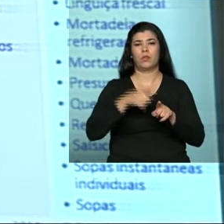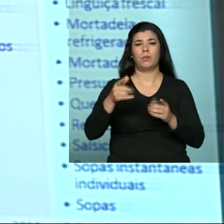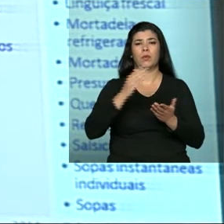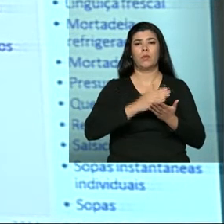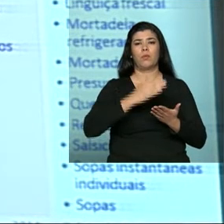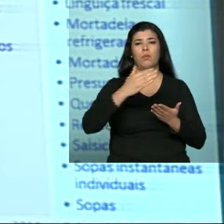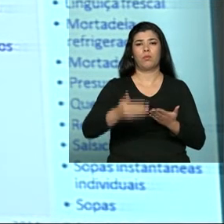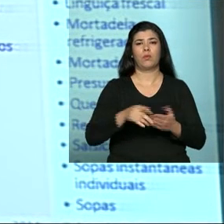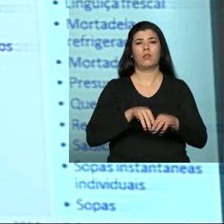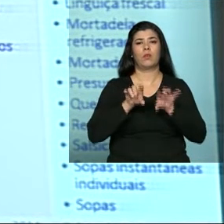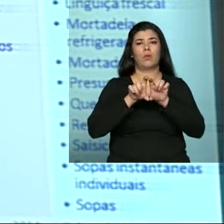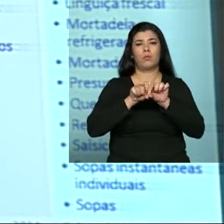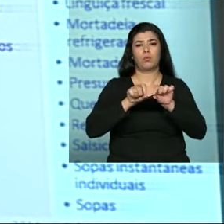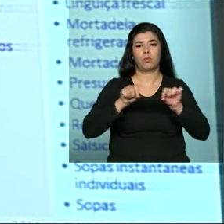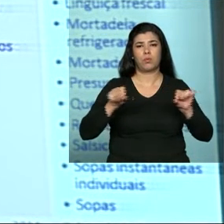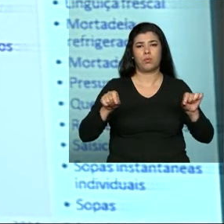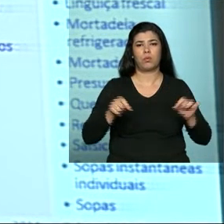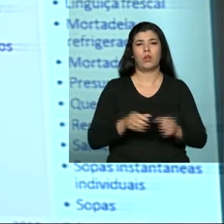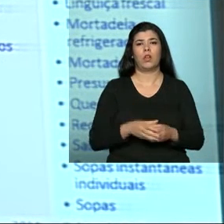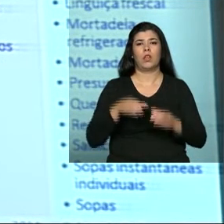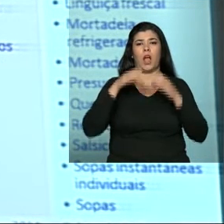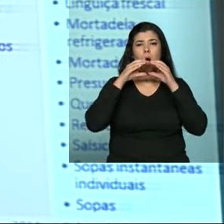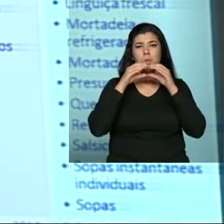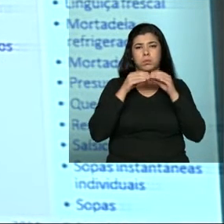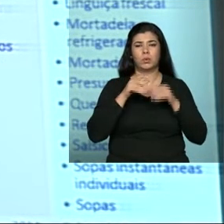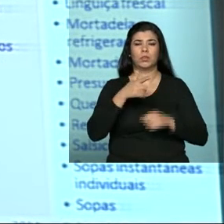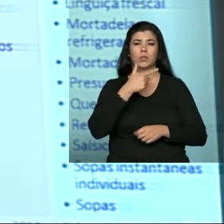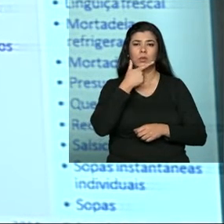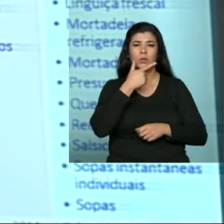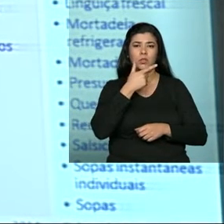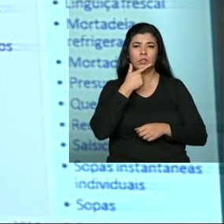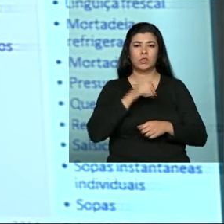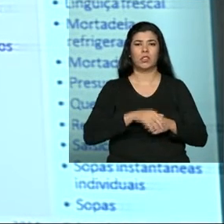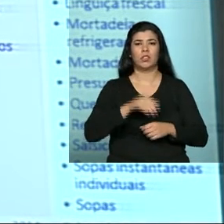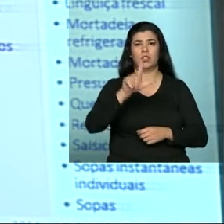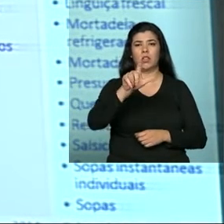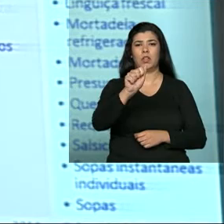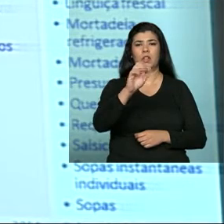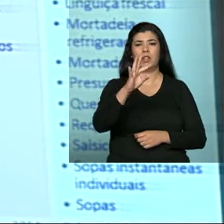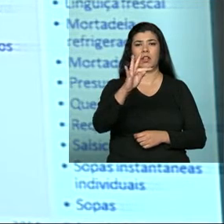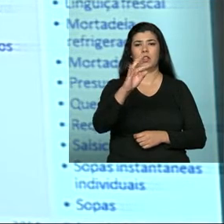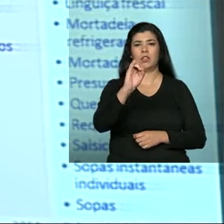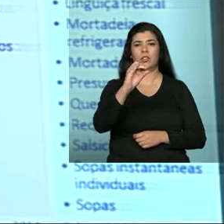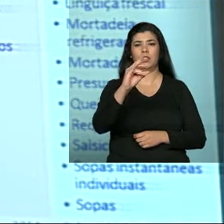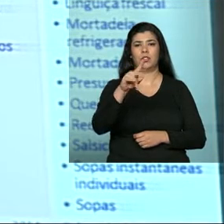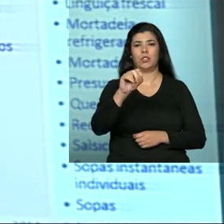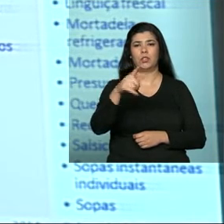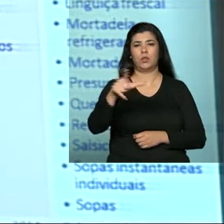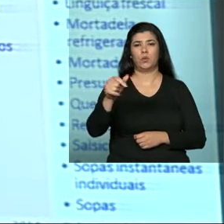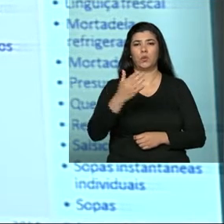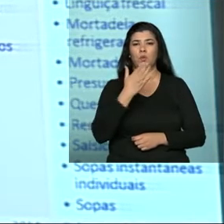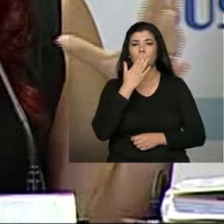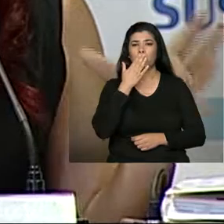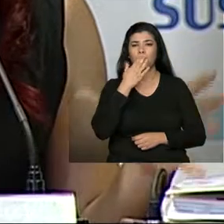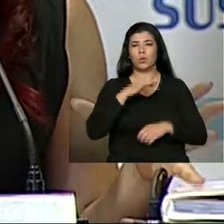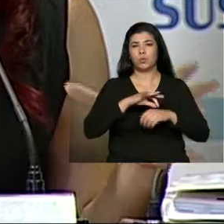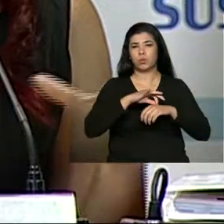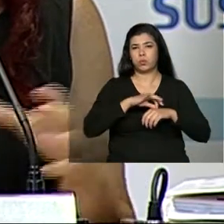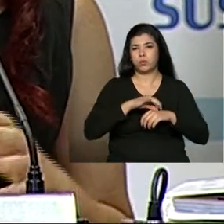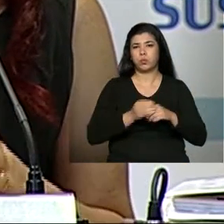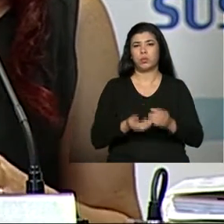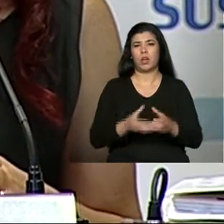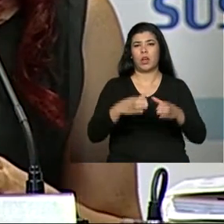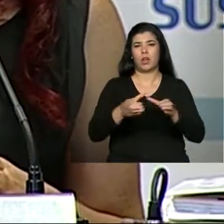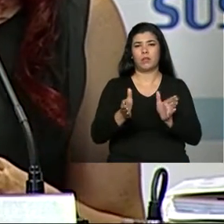hambúrguer, linguiça, empanados, presunto, queijos, laticínios. E, com isso, com esse conjunto de